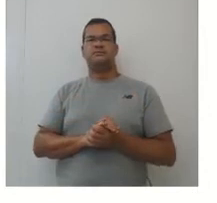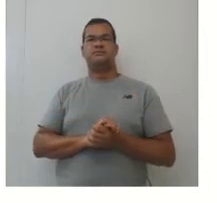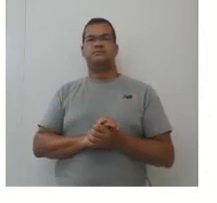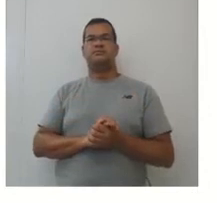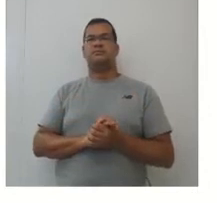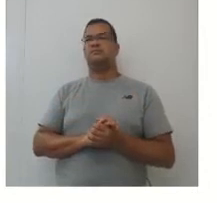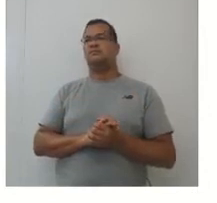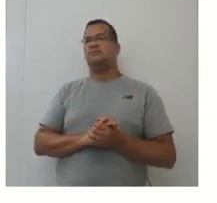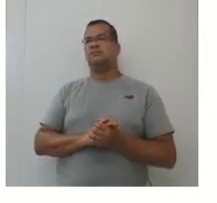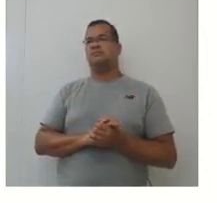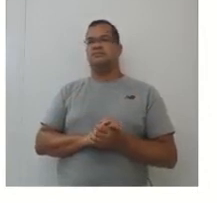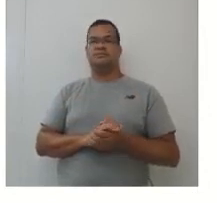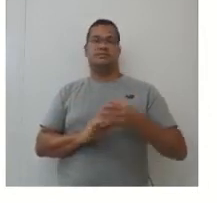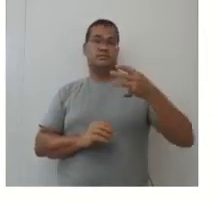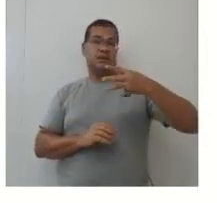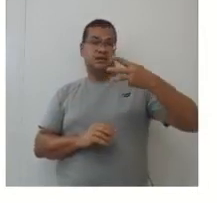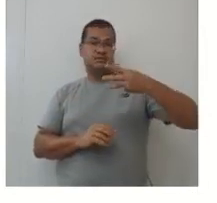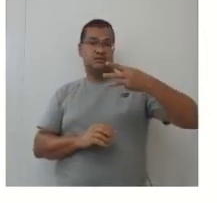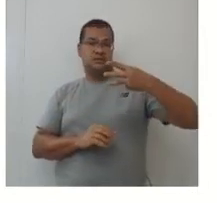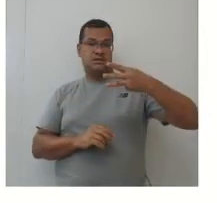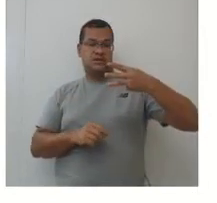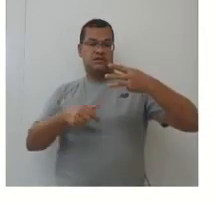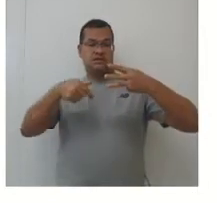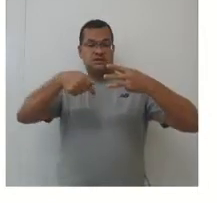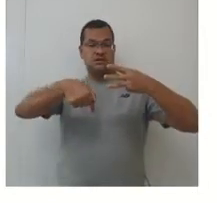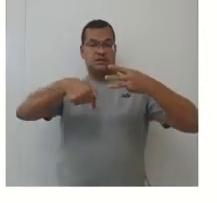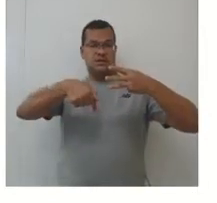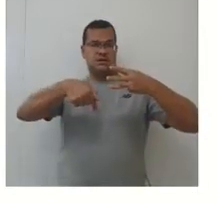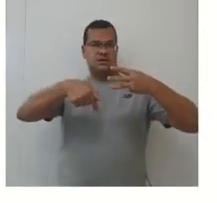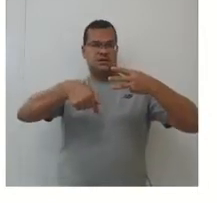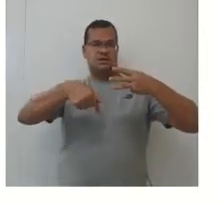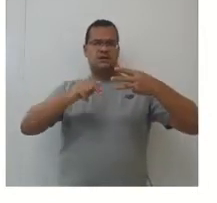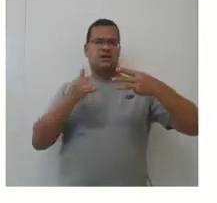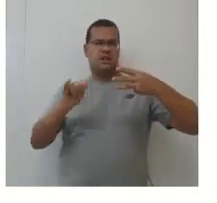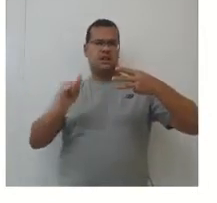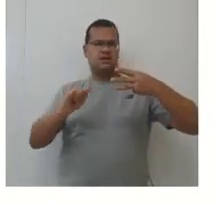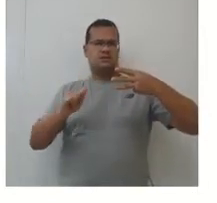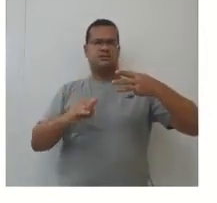3 cargas elétricas